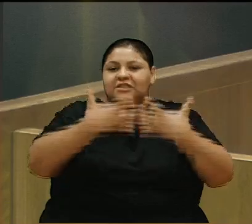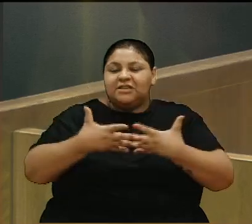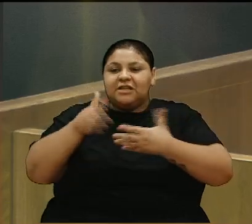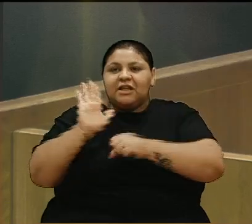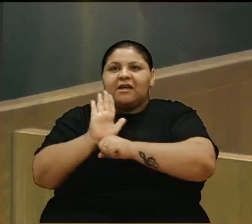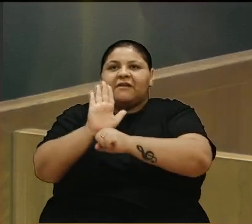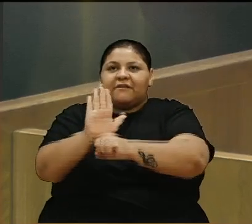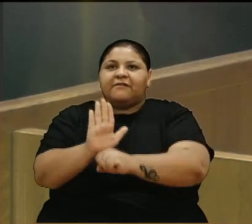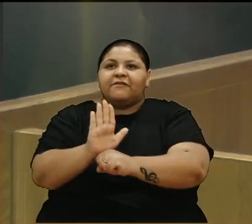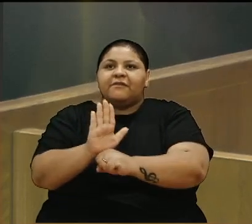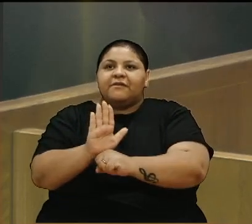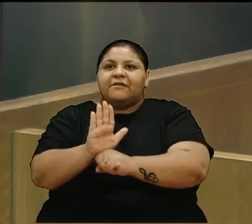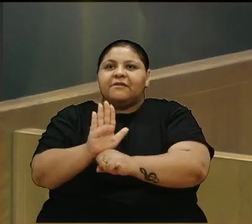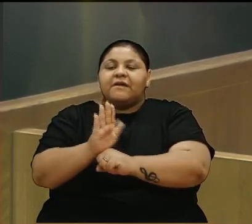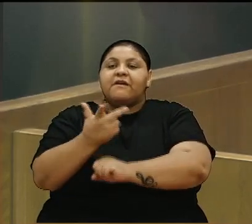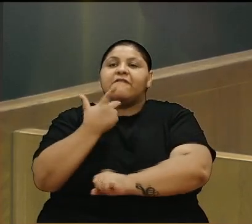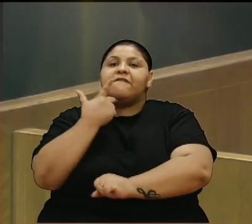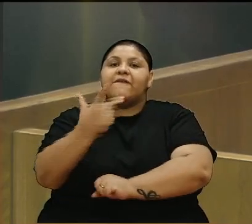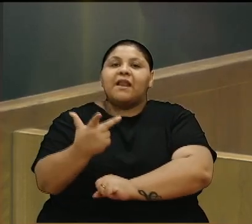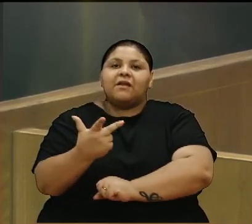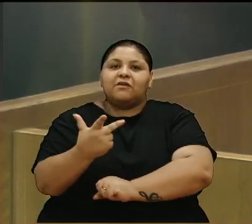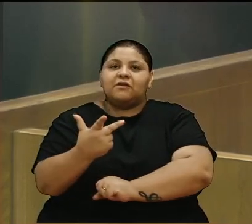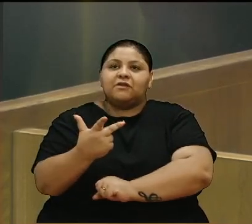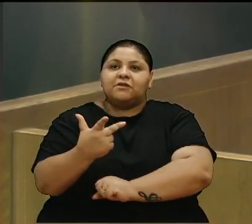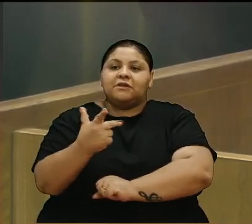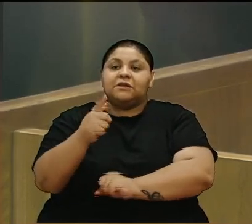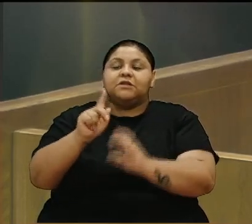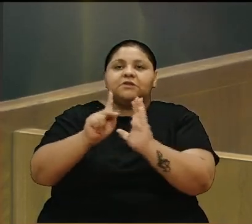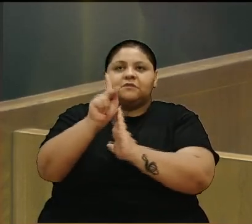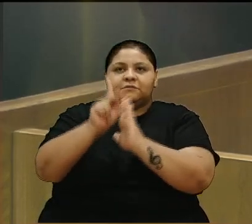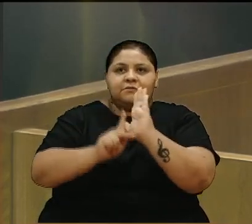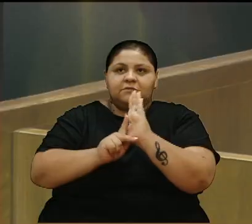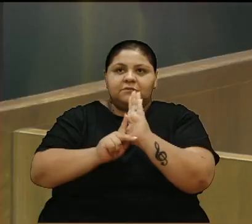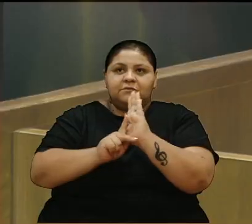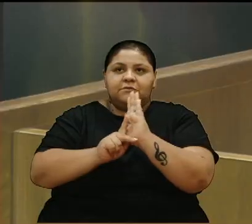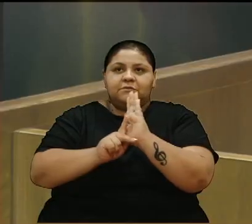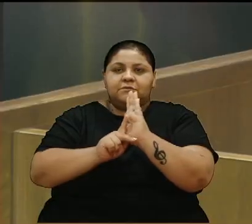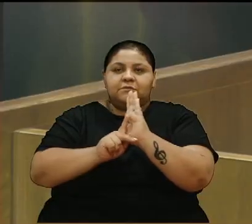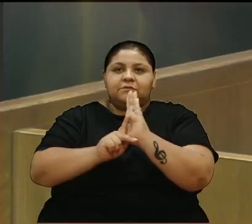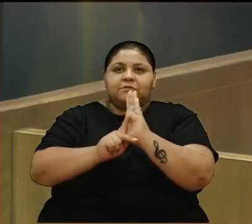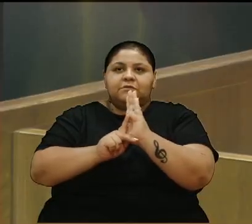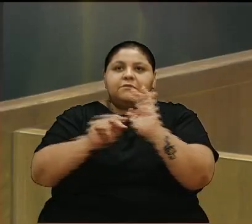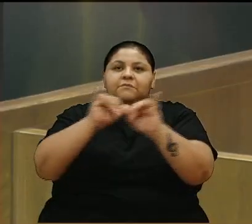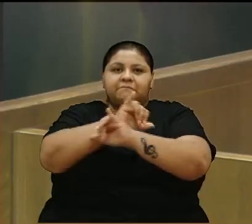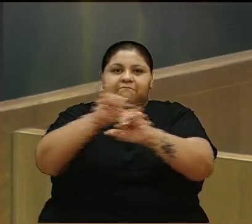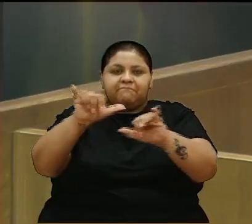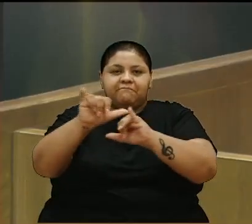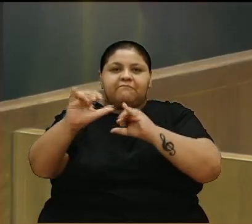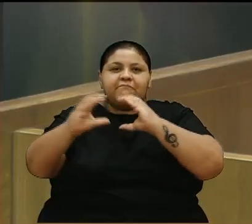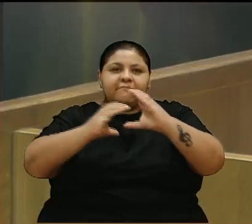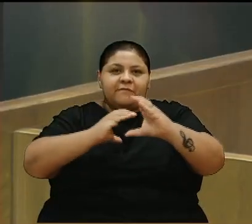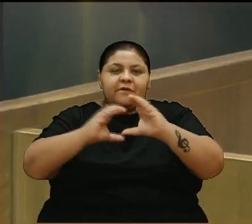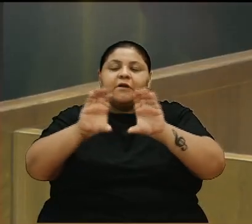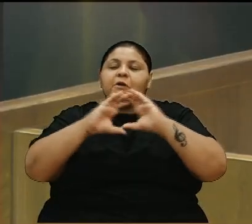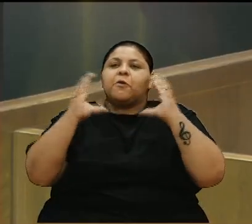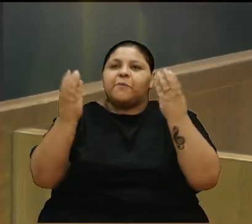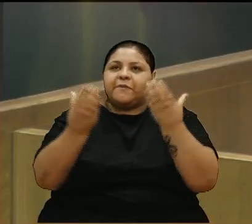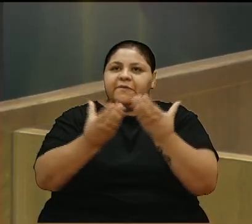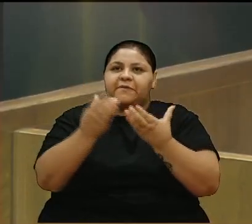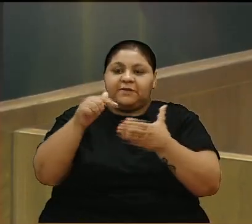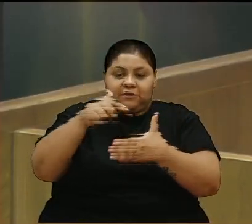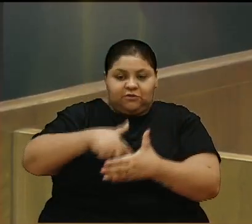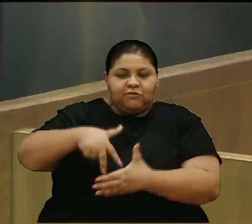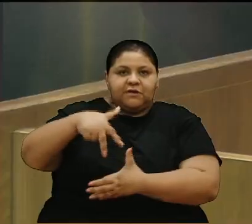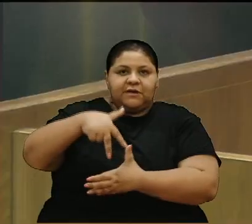é contando sobre esse projeto para a comunidade, e esse espaço, essa tribuna nossa aqui, que é sagrada,